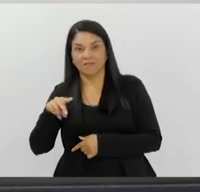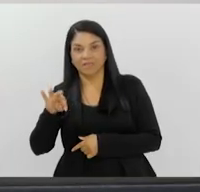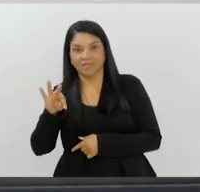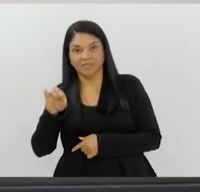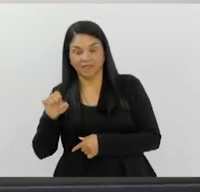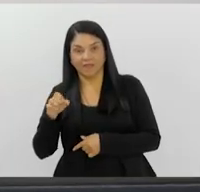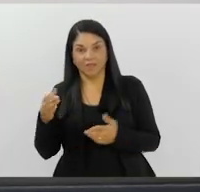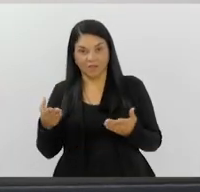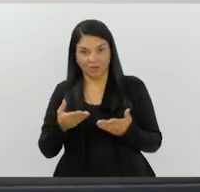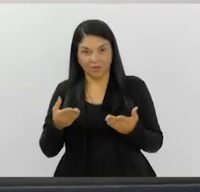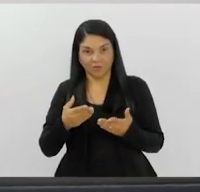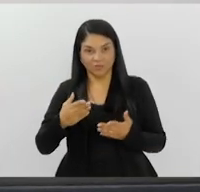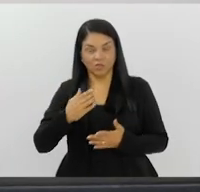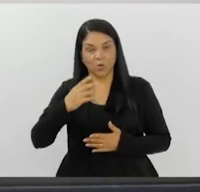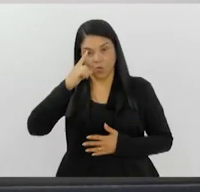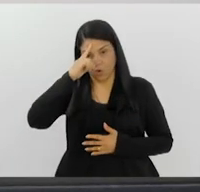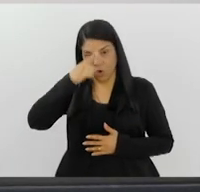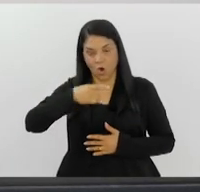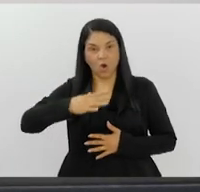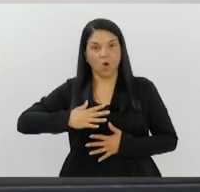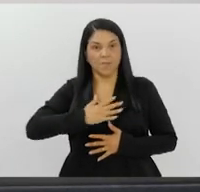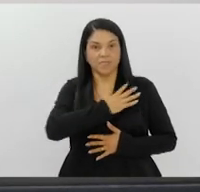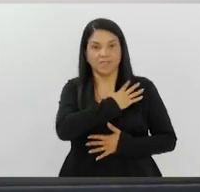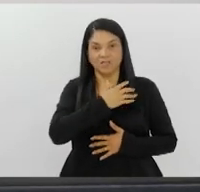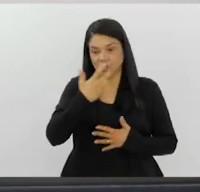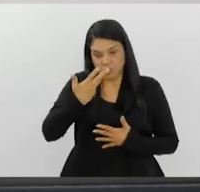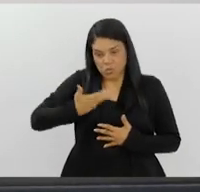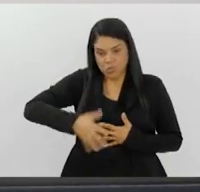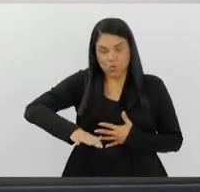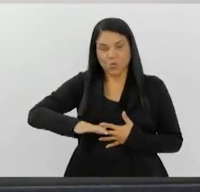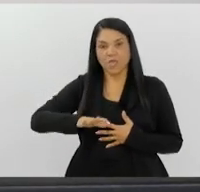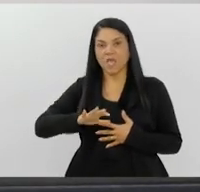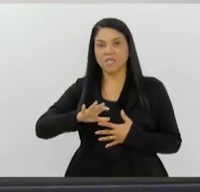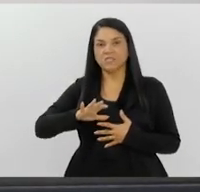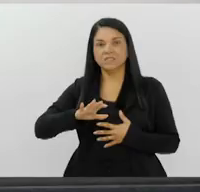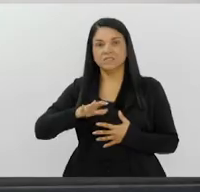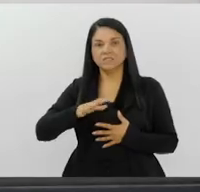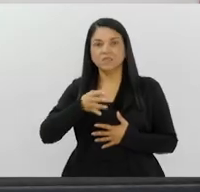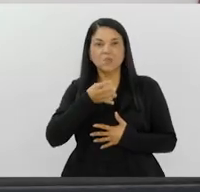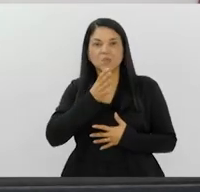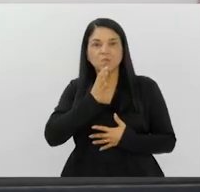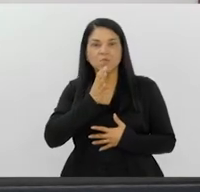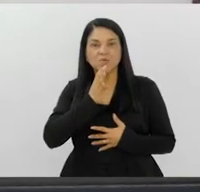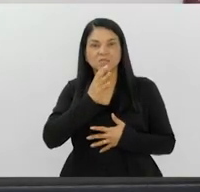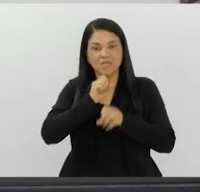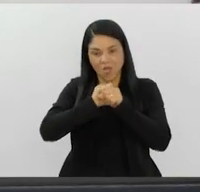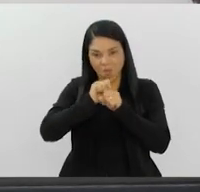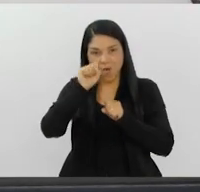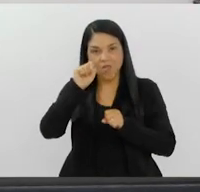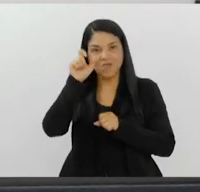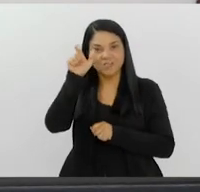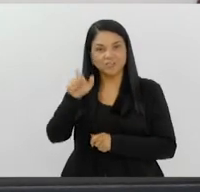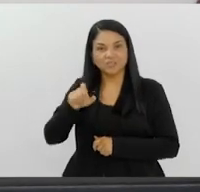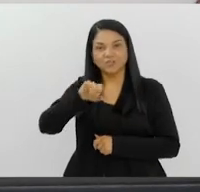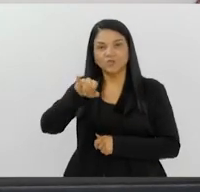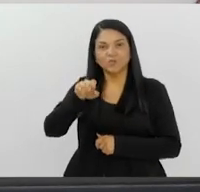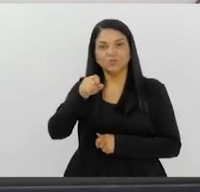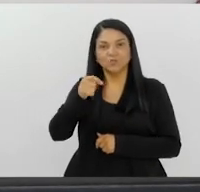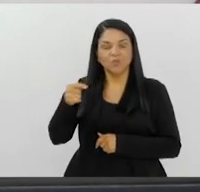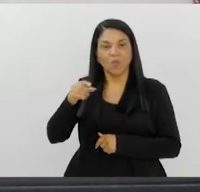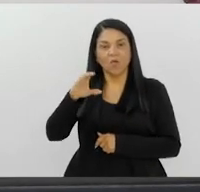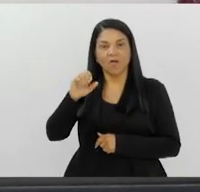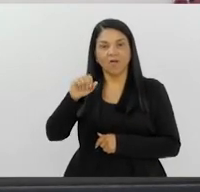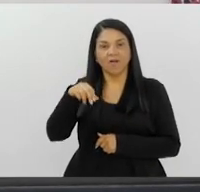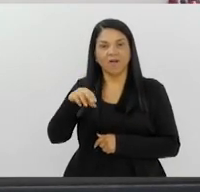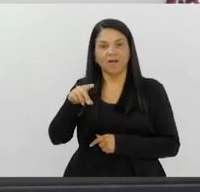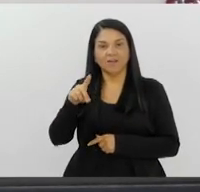Marinha não quis reconhecer um ato de heroísmo que simplesmente foi vitorioso e